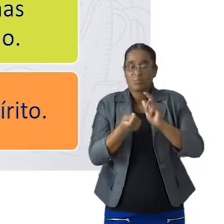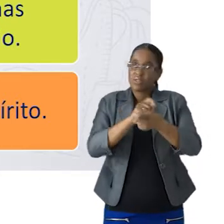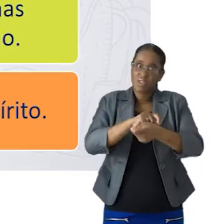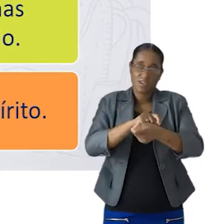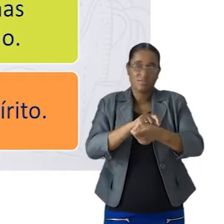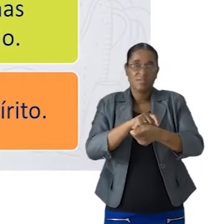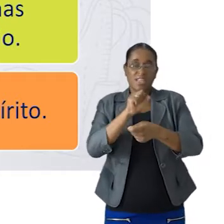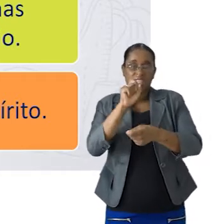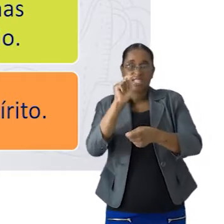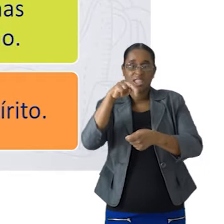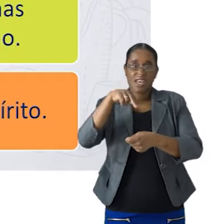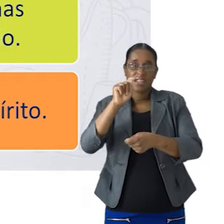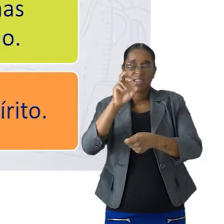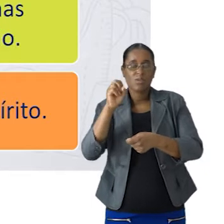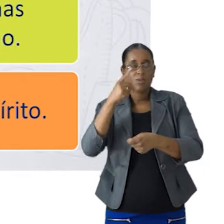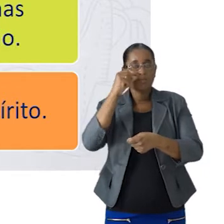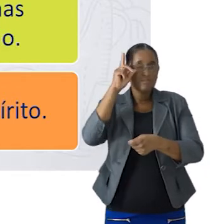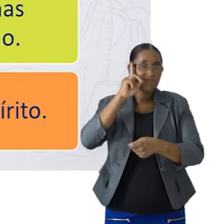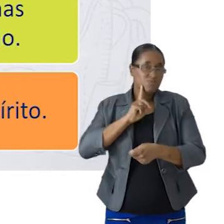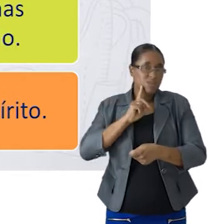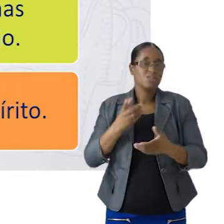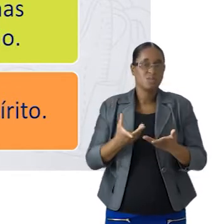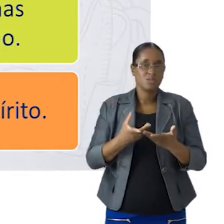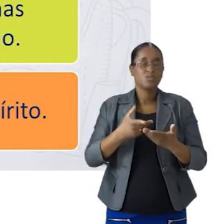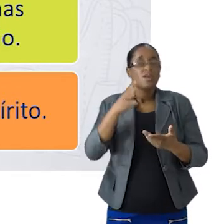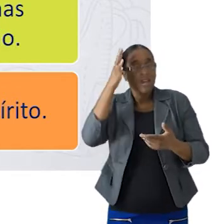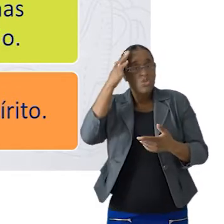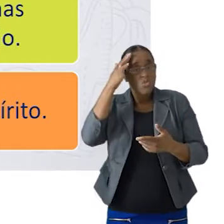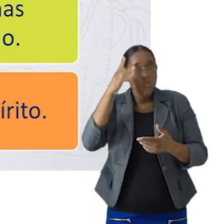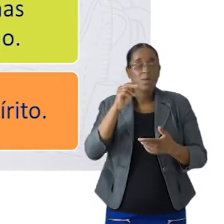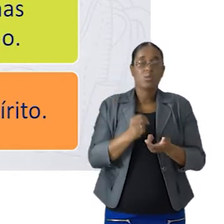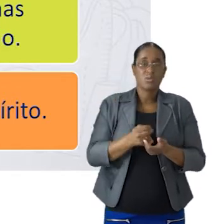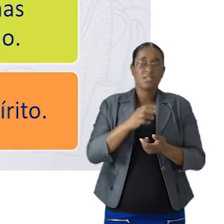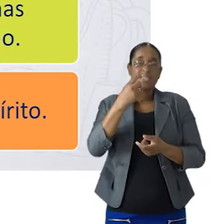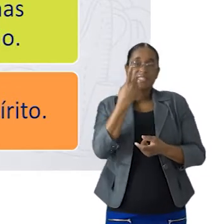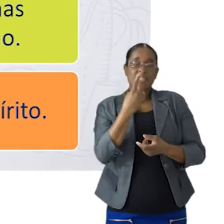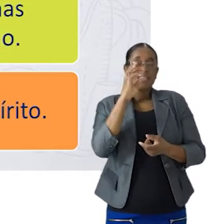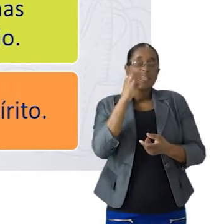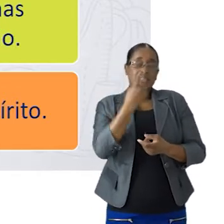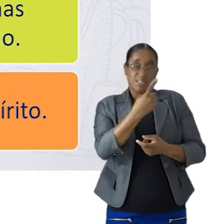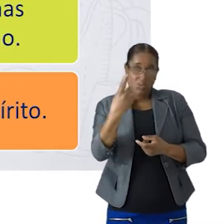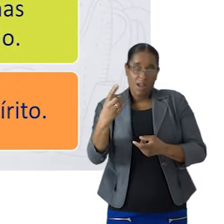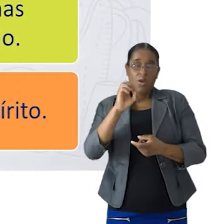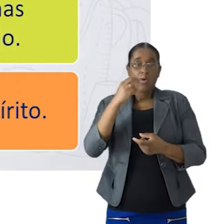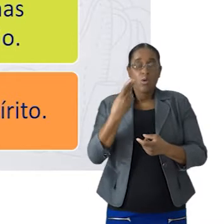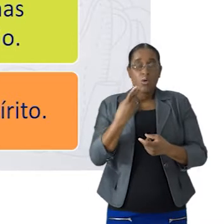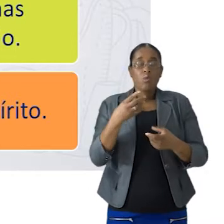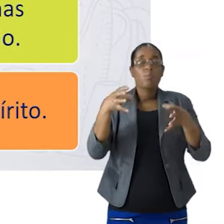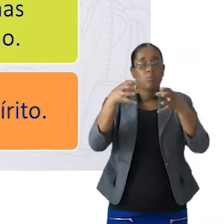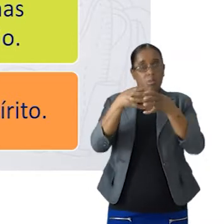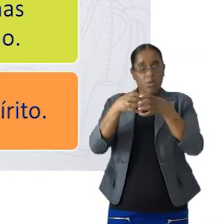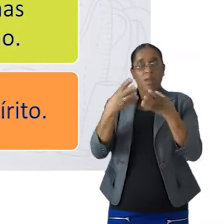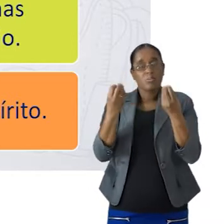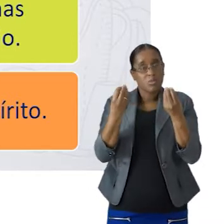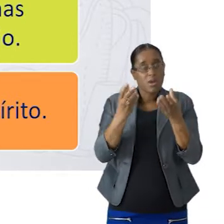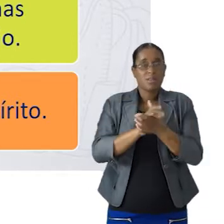gênero, masculino ou feminino, em número, singular ou plural, e em grau,